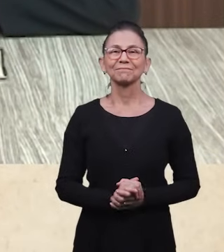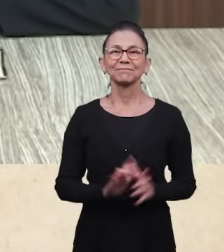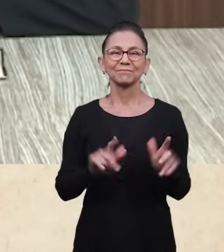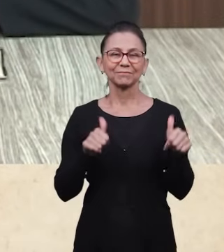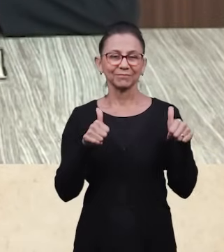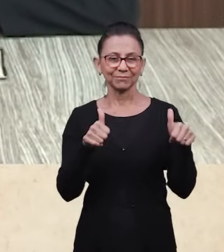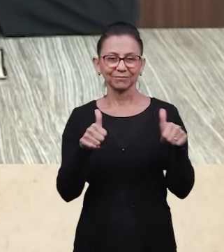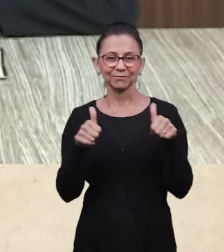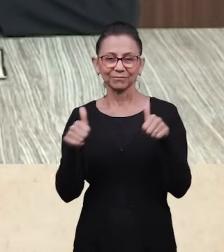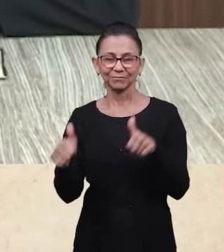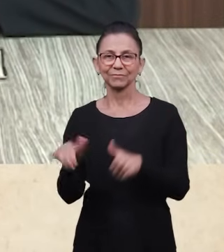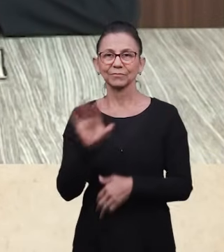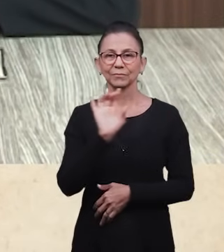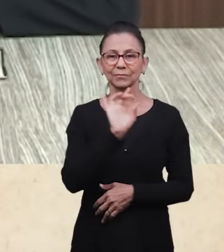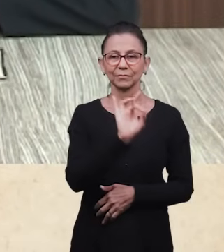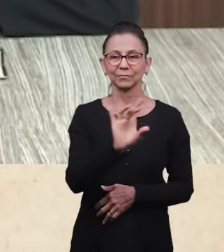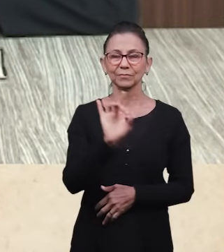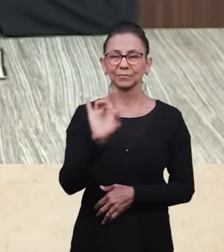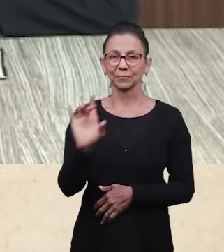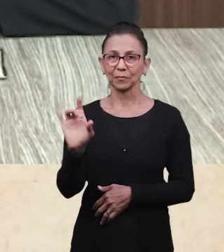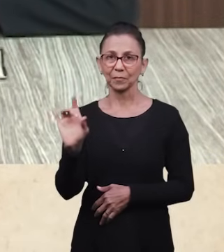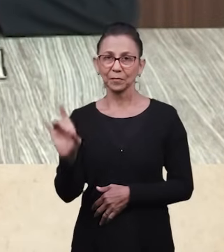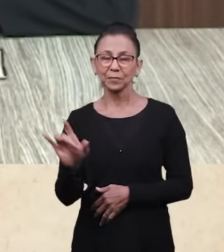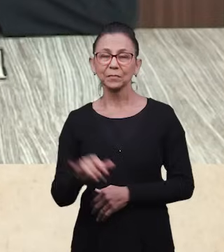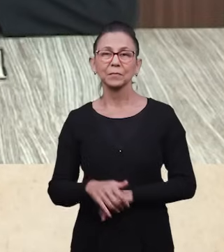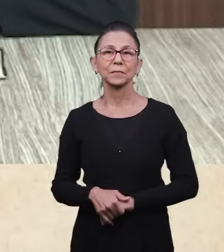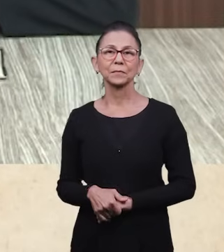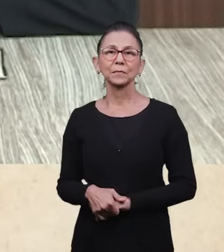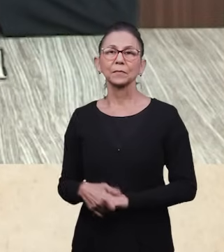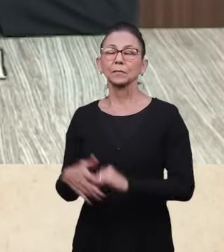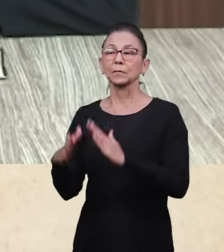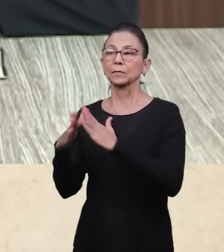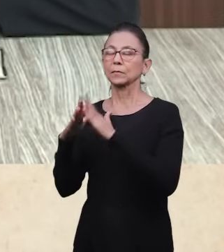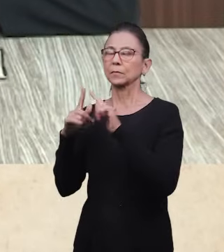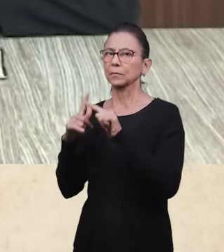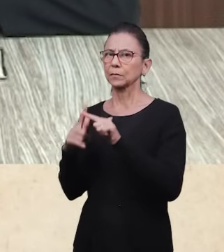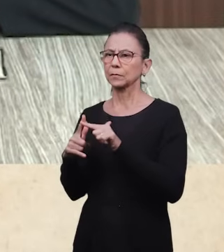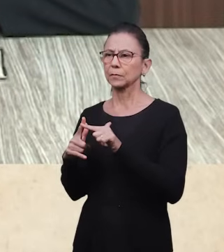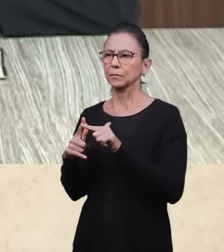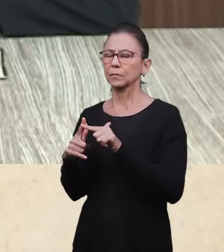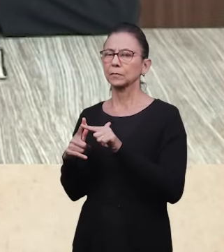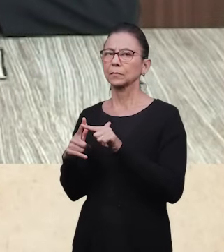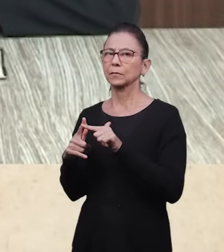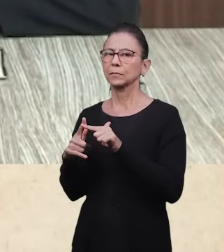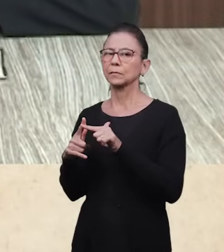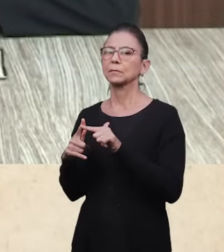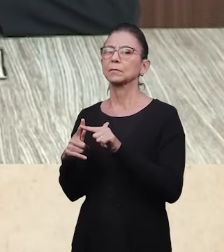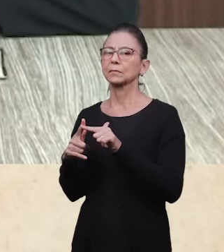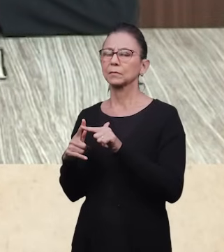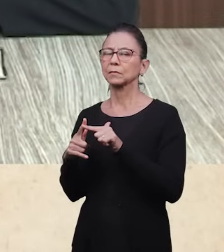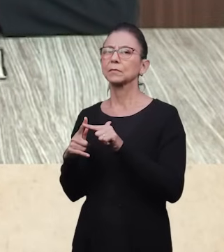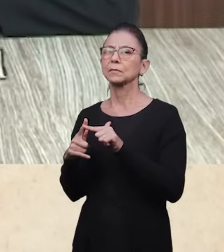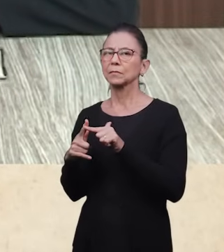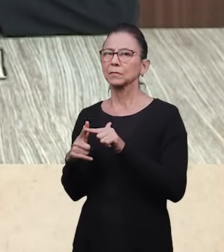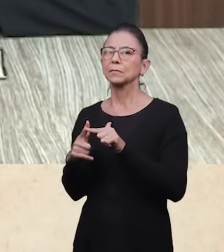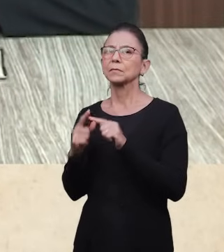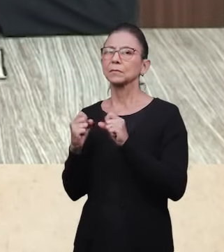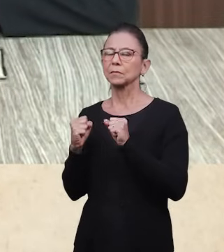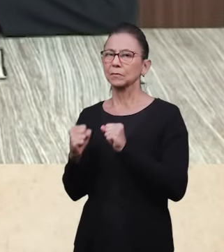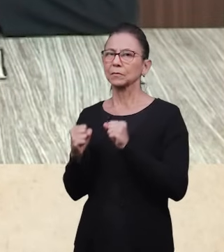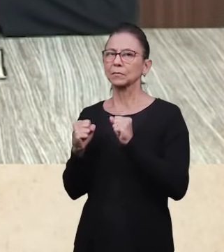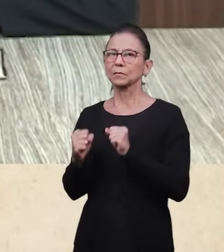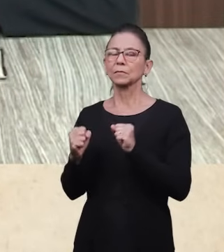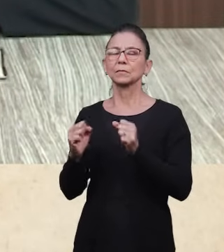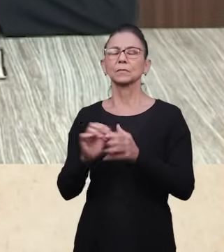são manifestos na vida de cada um de vocês, que a igreja pode tomar como exemplo, servindo ao Senhor